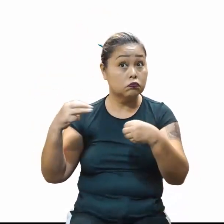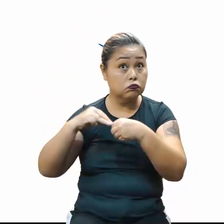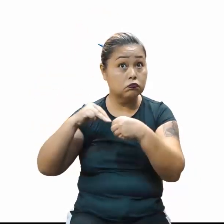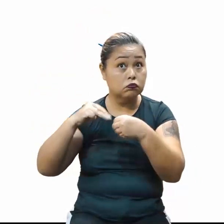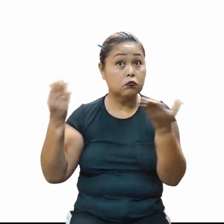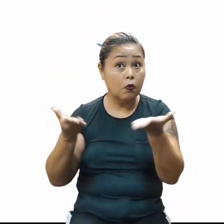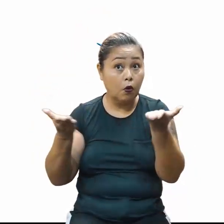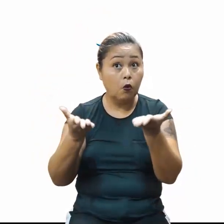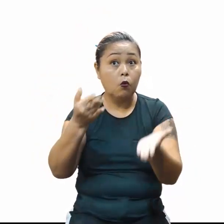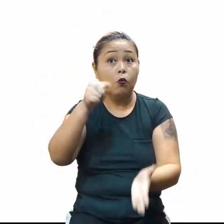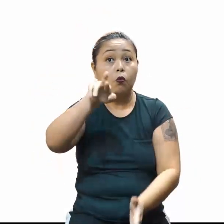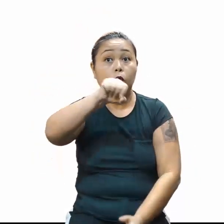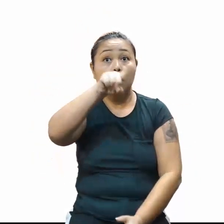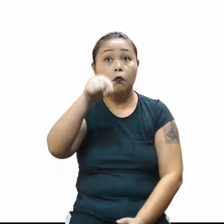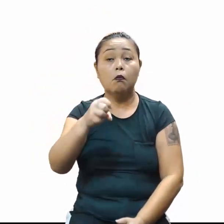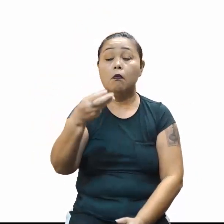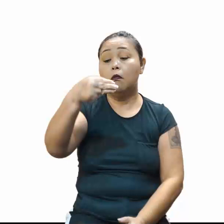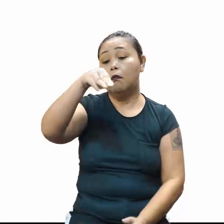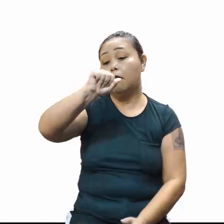atual, é ele,